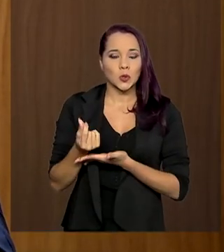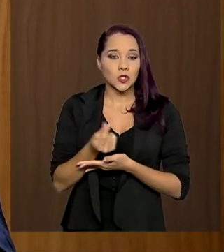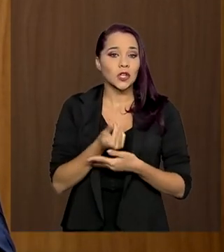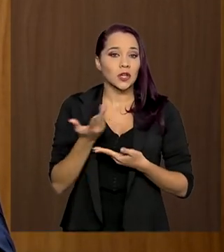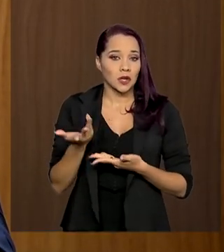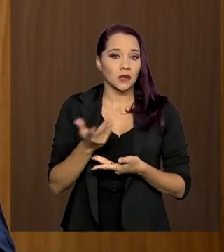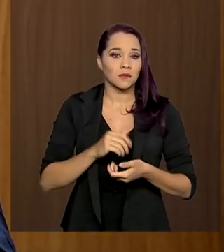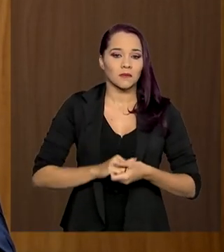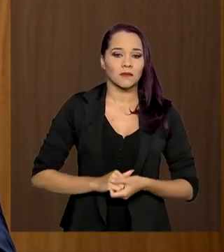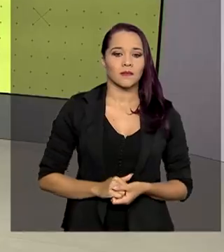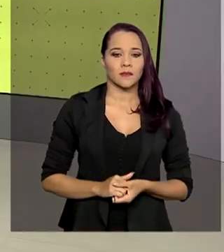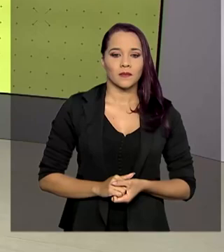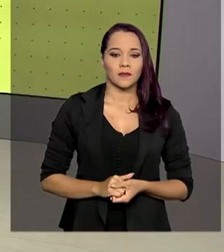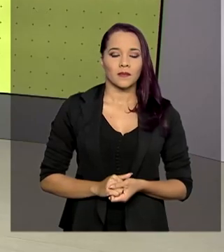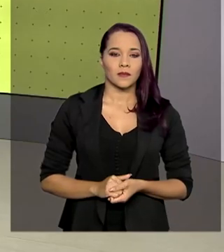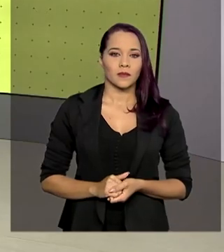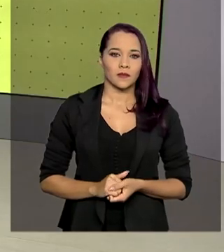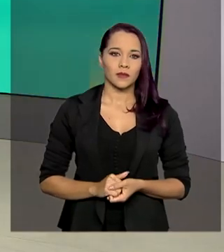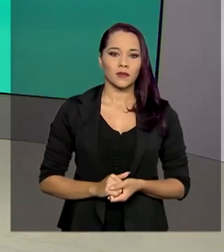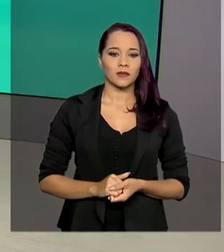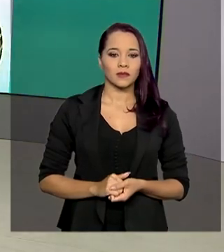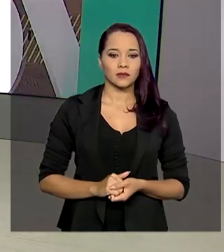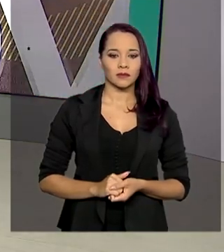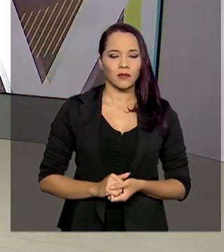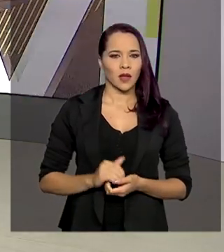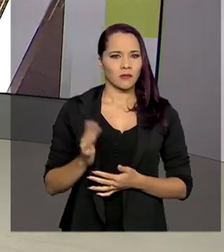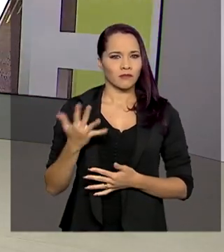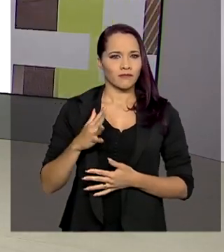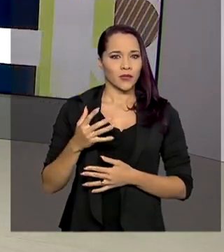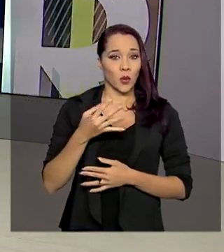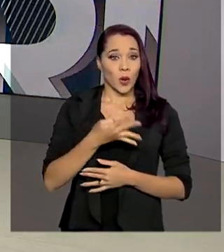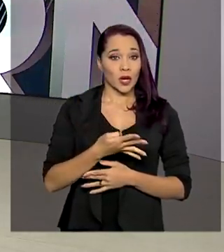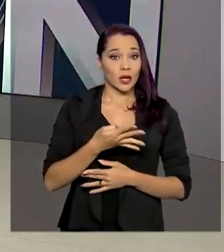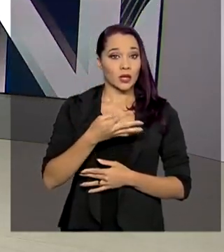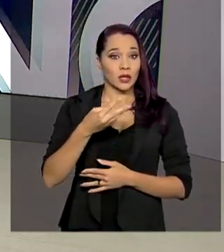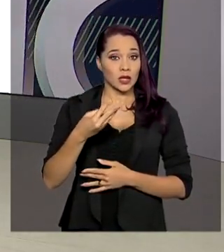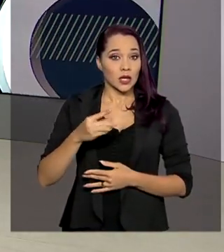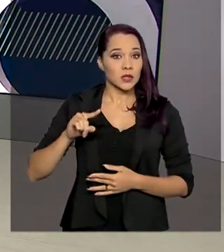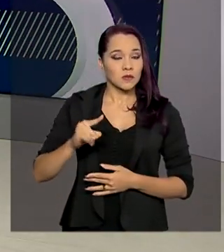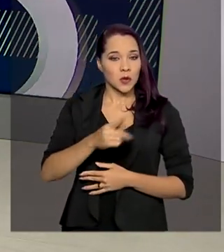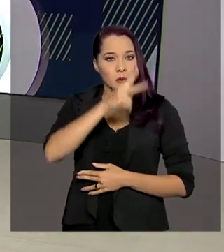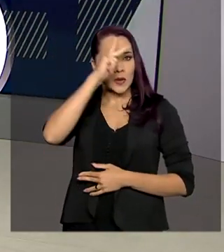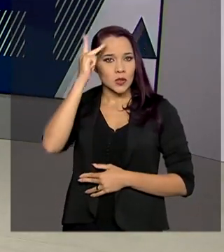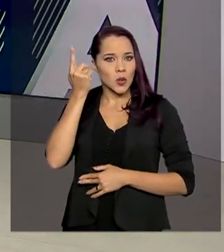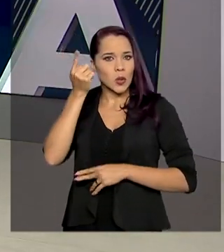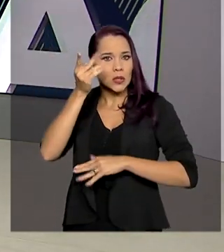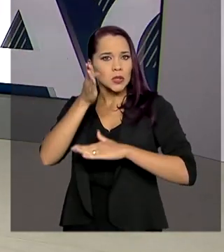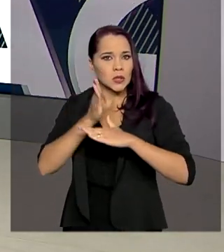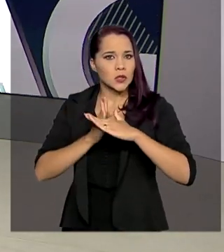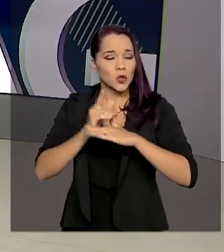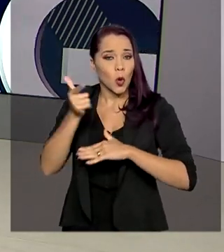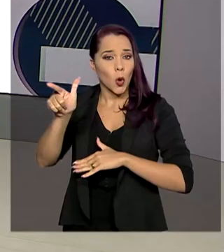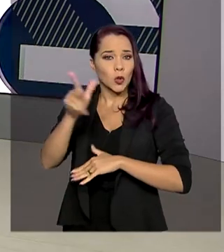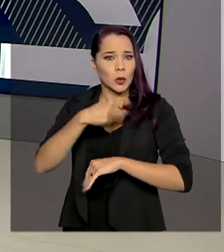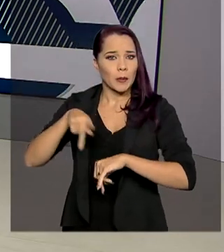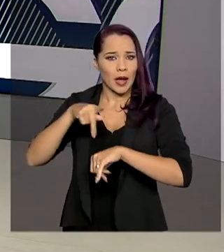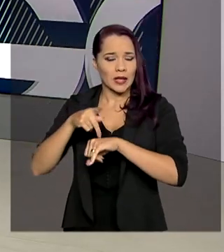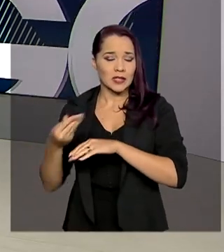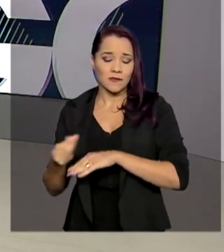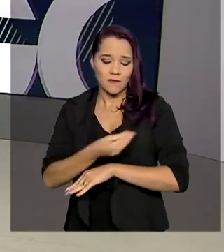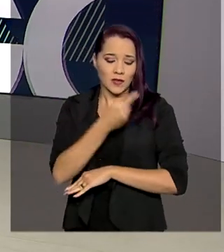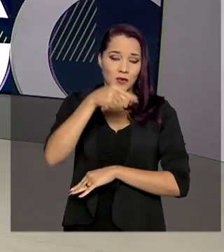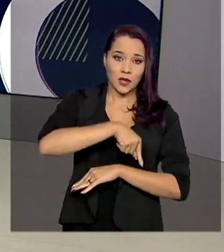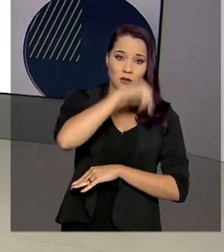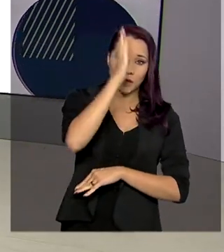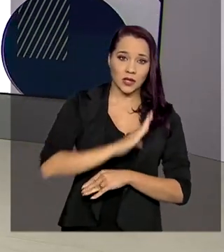por dinheiro em espécie. Cerca de 43 mil estrangeiros vivem no Brasil na condição de refugiados. E